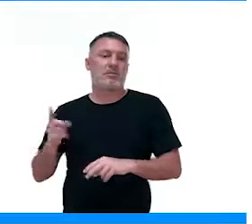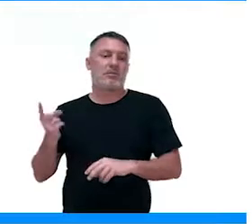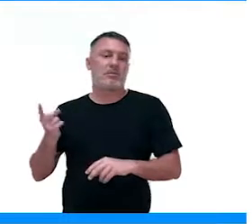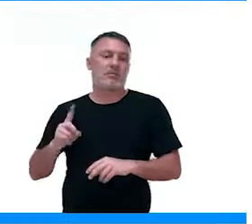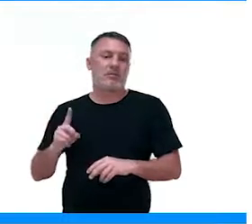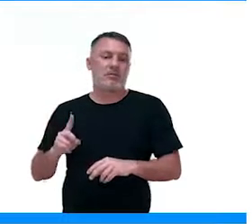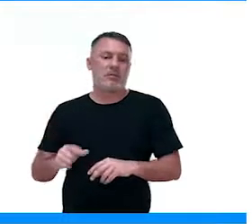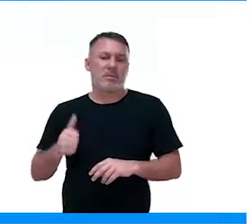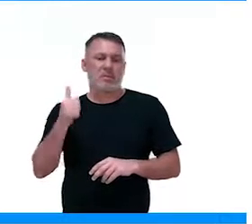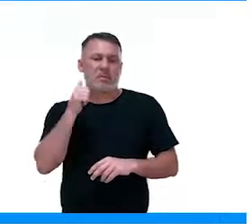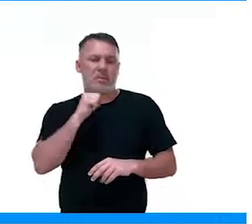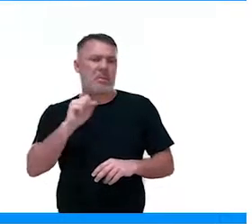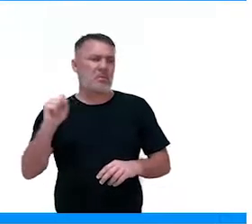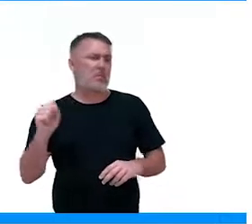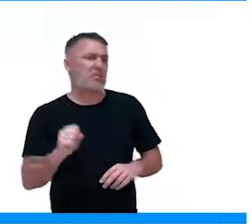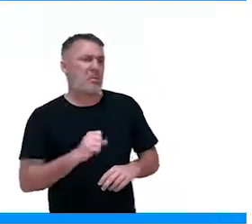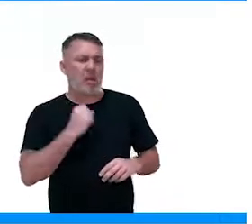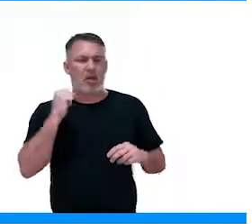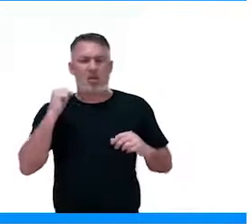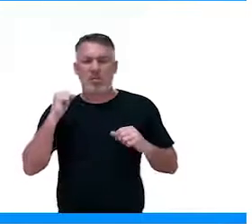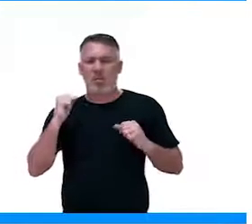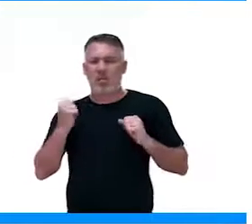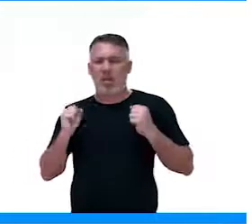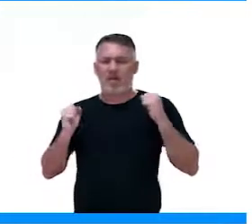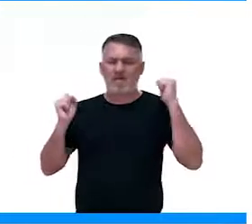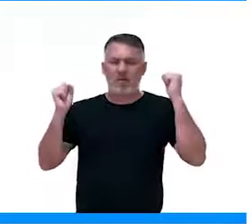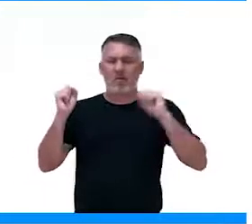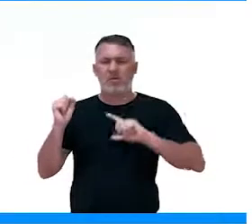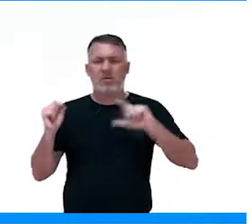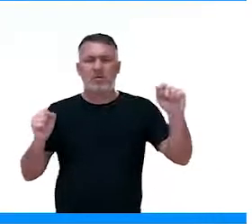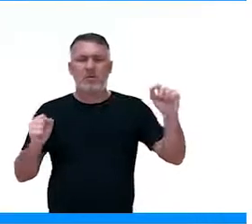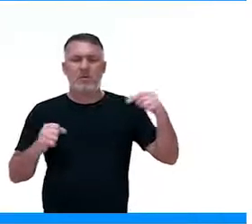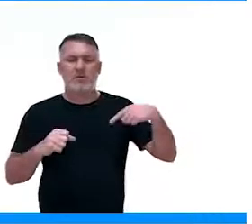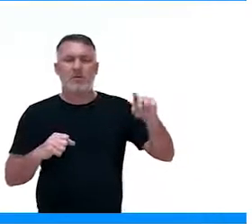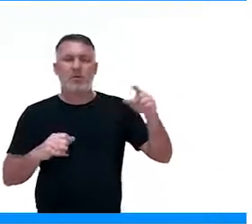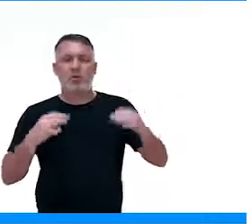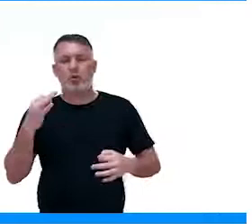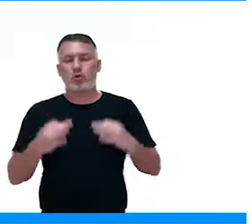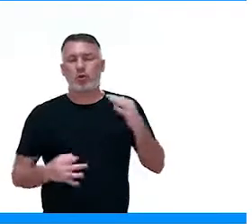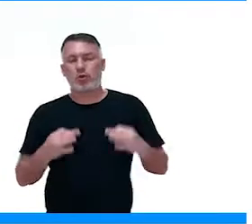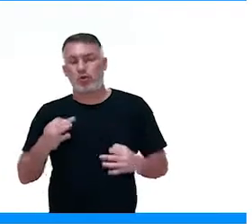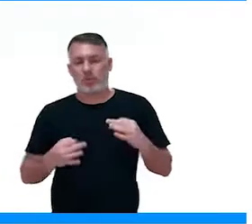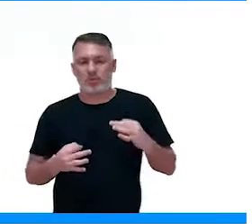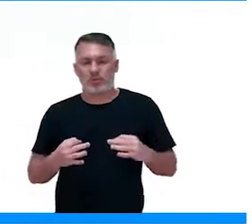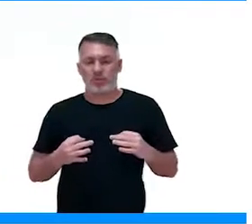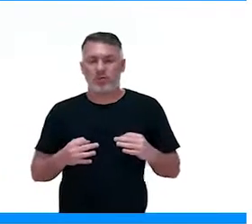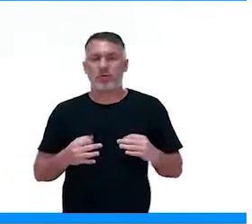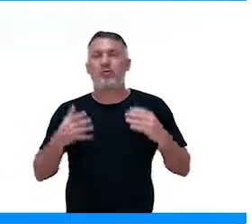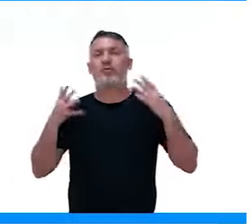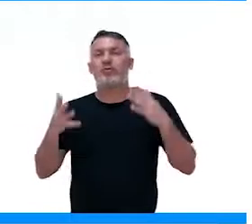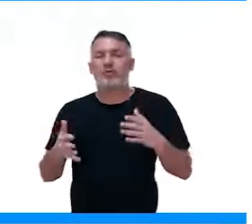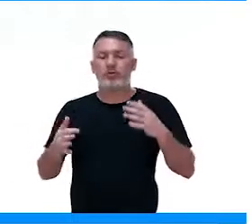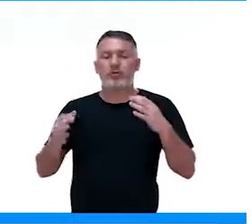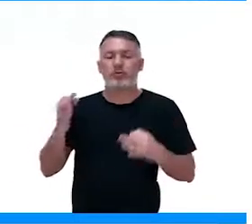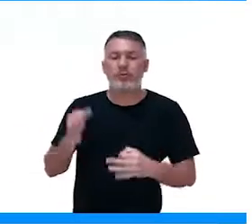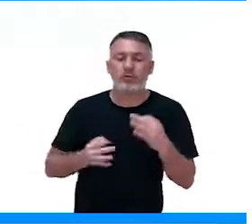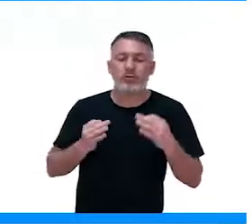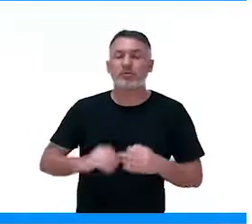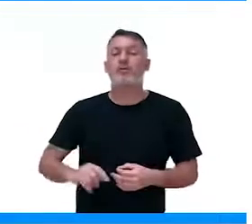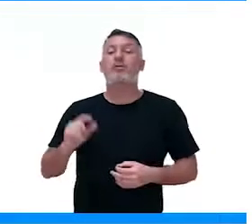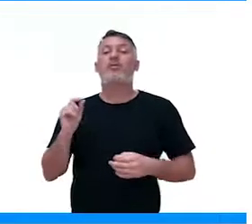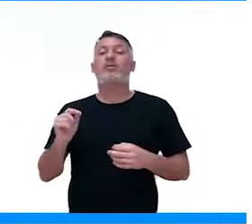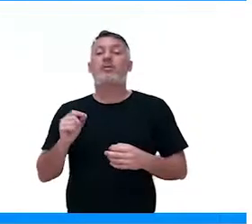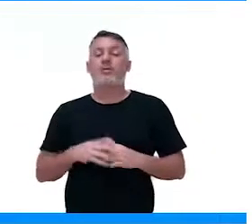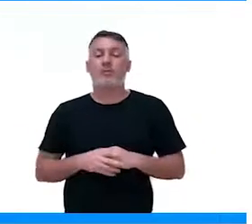E aí ela fica bem nervosa, sai e vai para o tribunal, vai levar o caso para o tribunal. Quando chega no tribunal, o